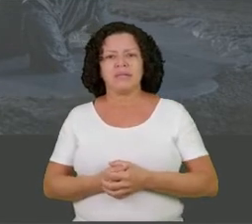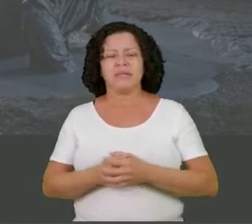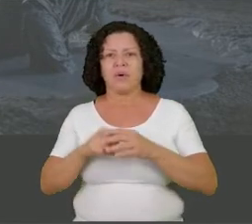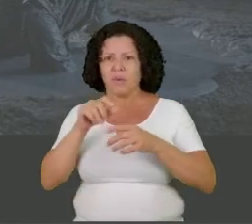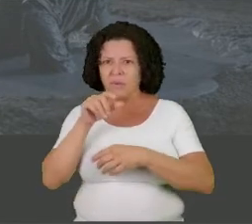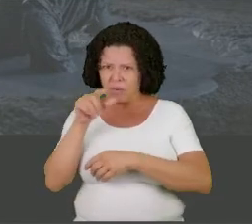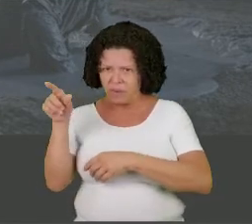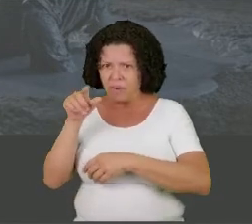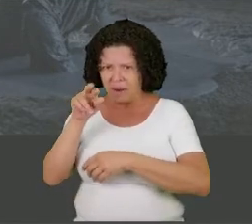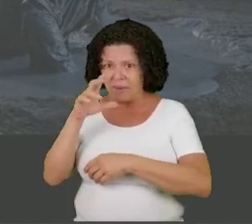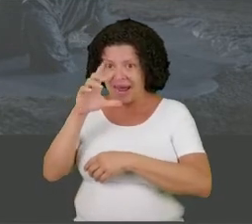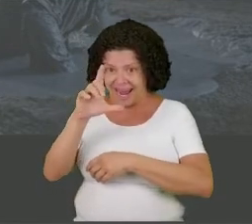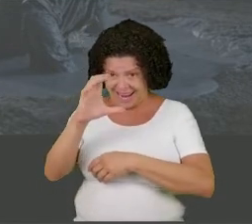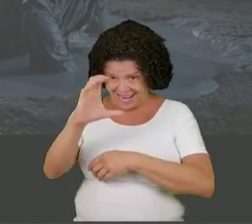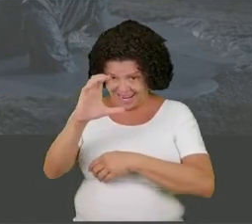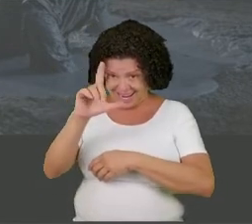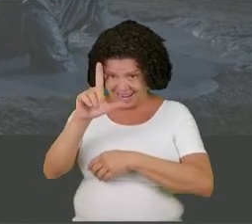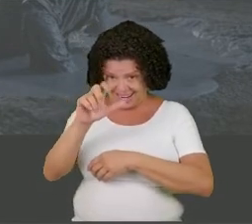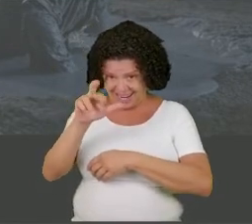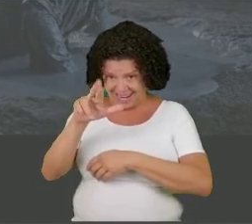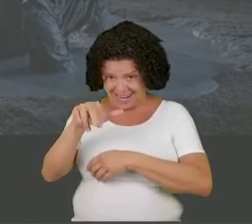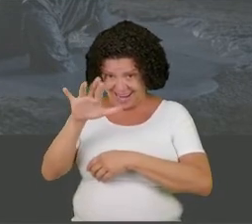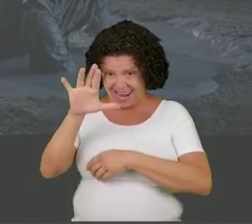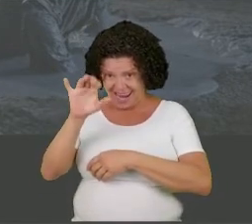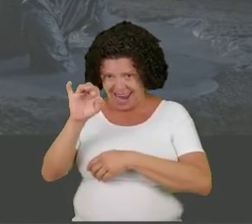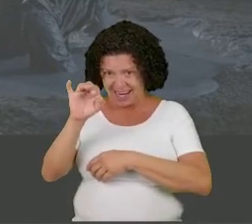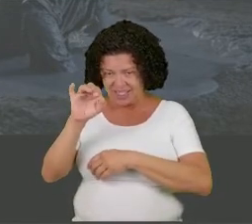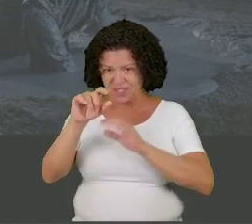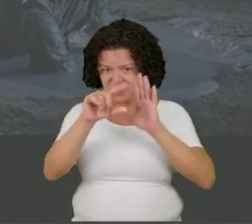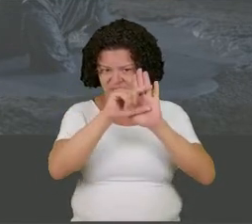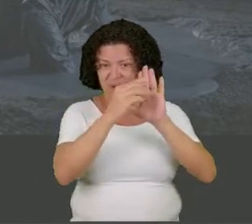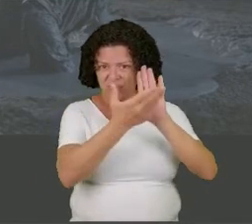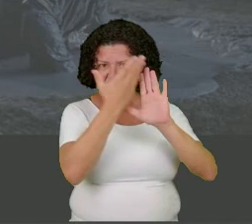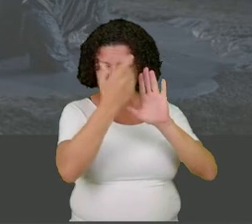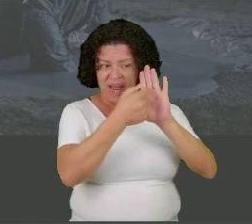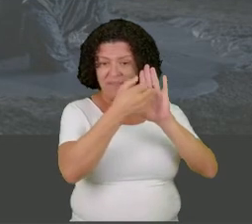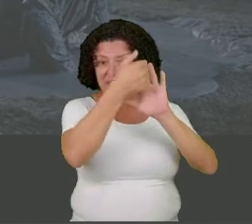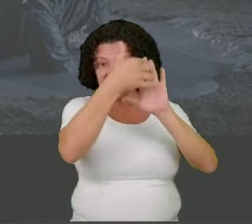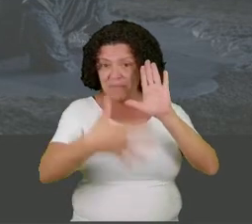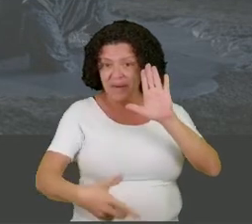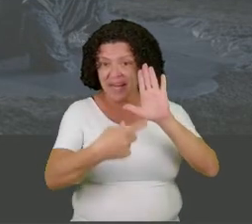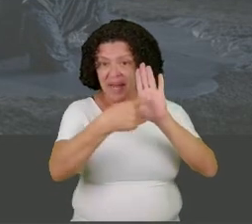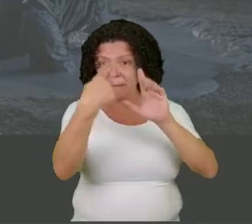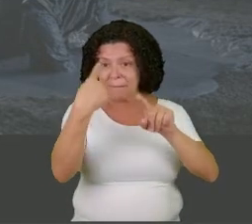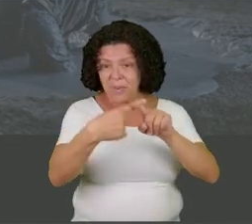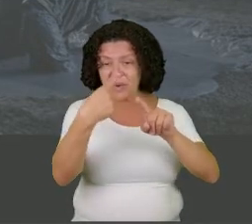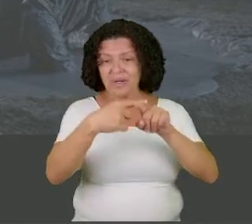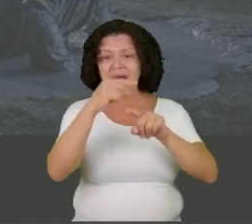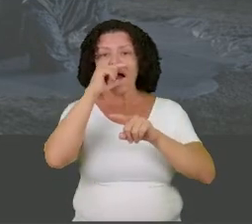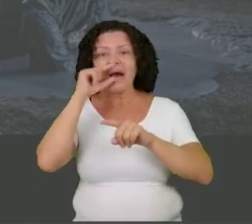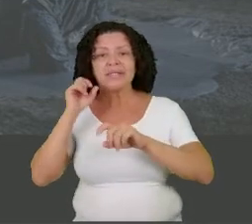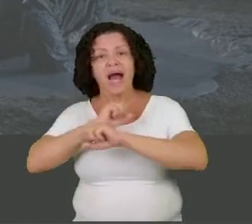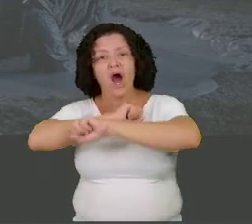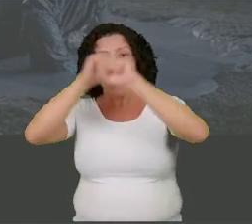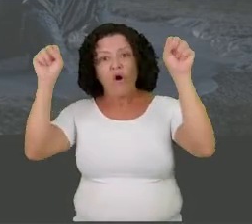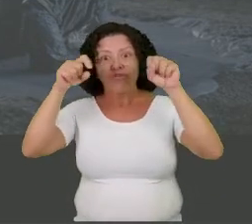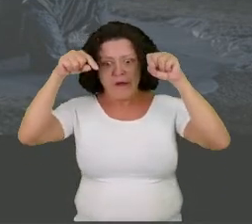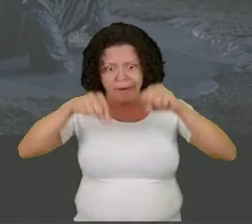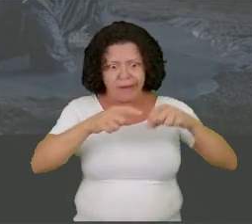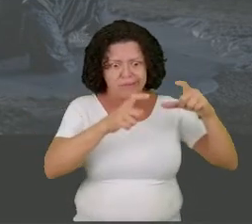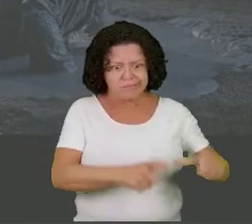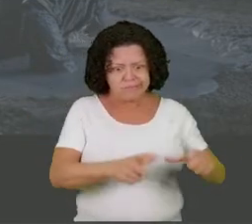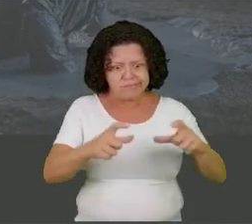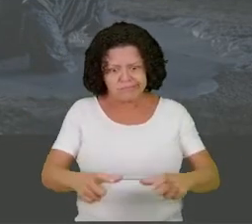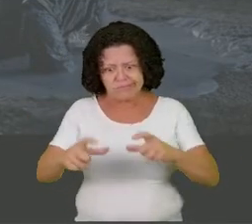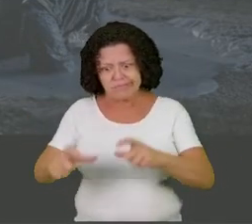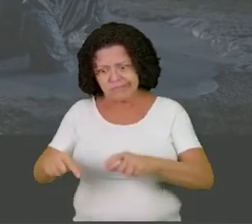bem. E aí o irmão Clarencio, eu separei um trechinho aqui do livro, ele vem explicar por que